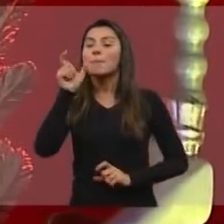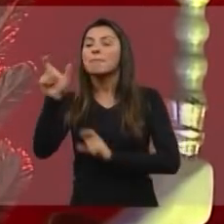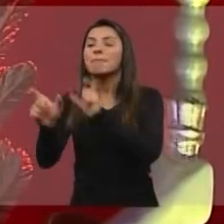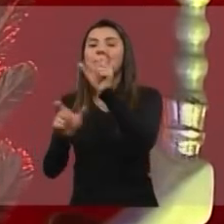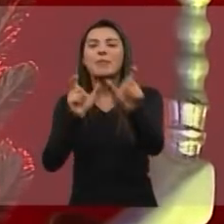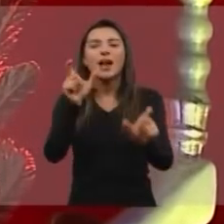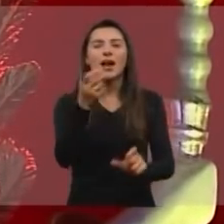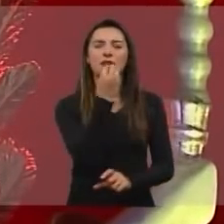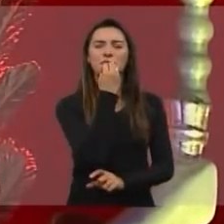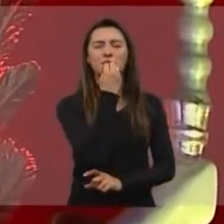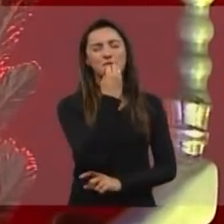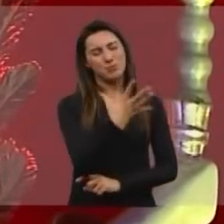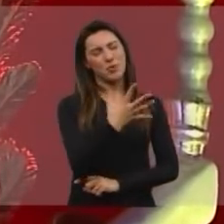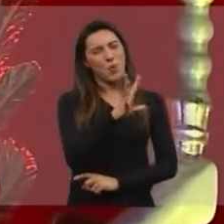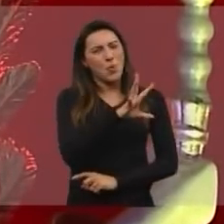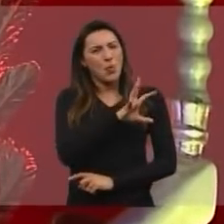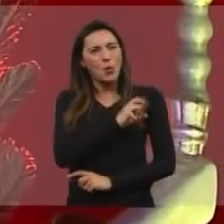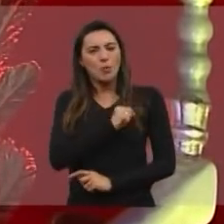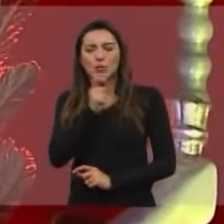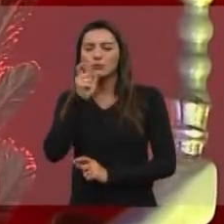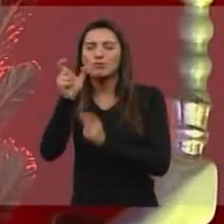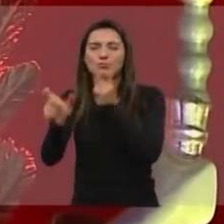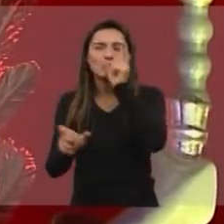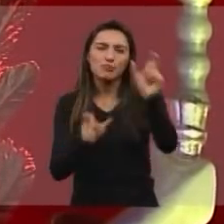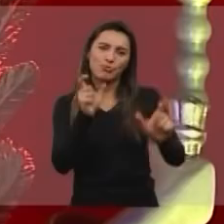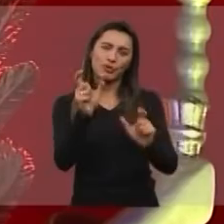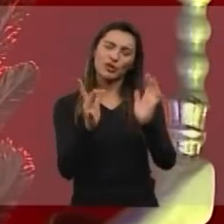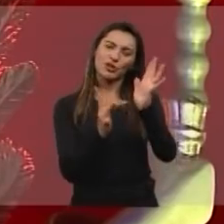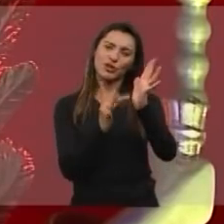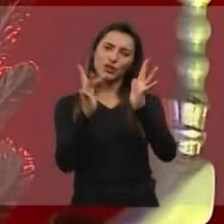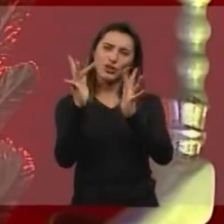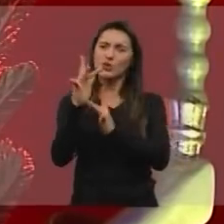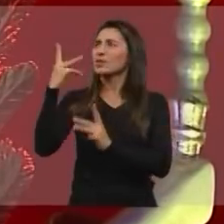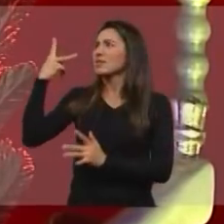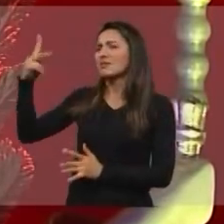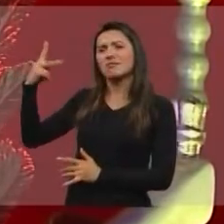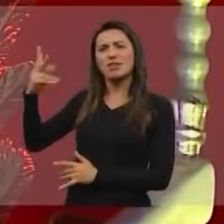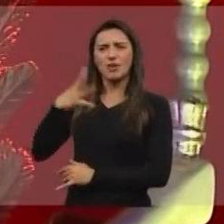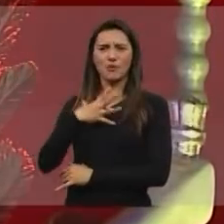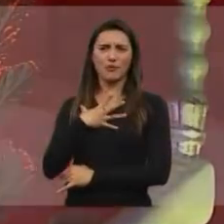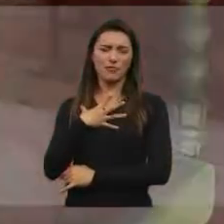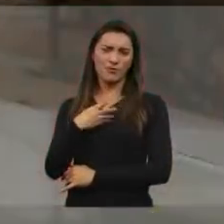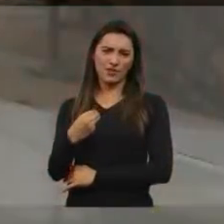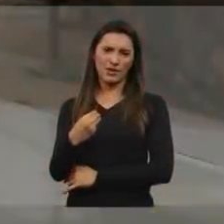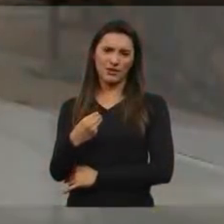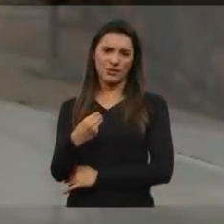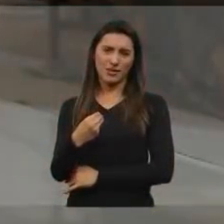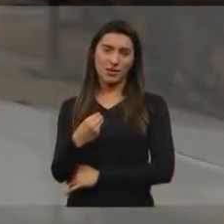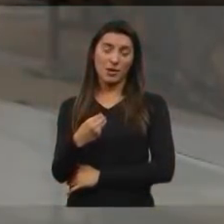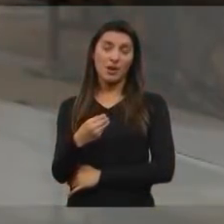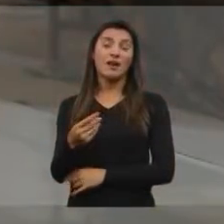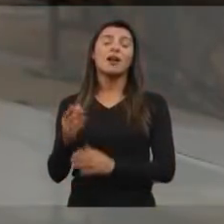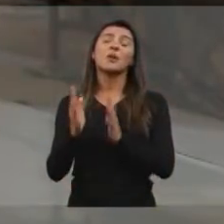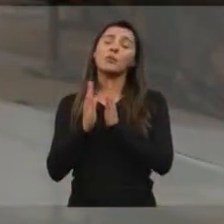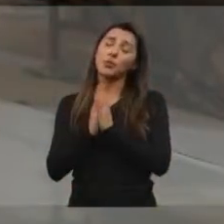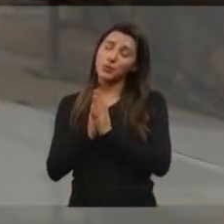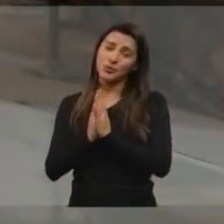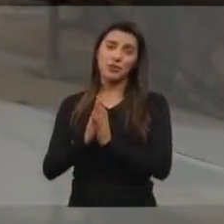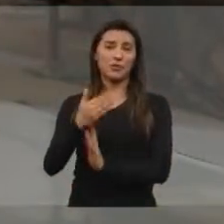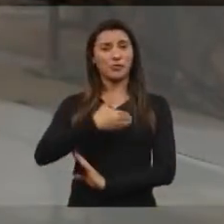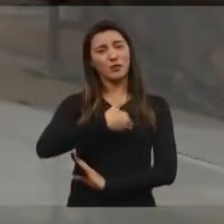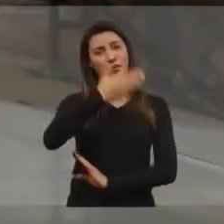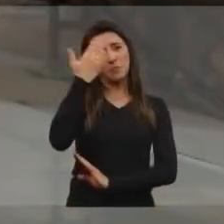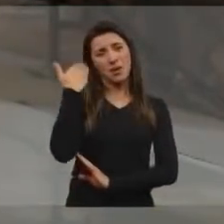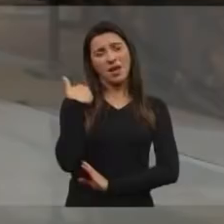divino o fruto do teu ventre nosso senhor jesus cristo mas da mesma forma nossa senhora do carmo